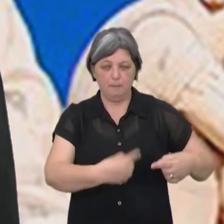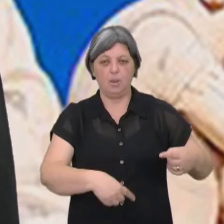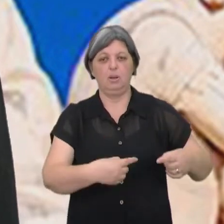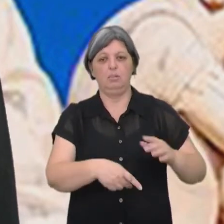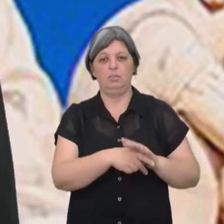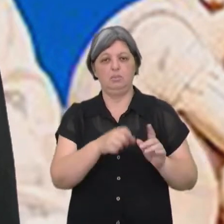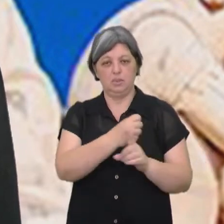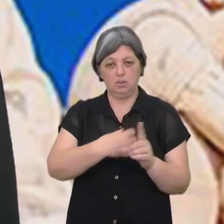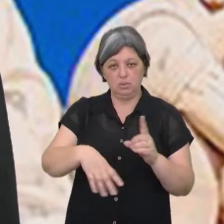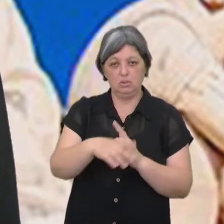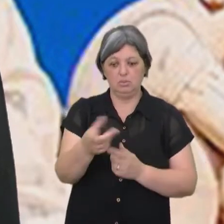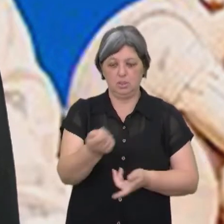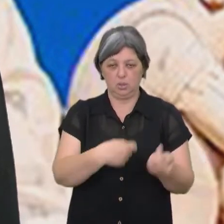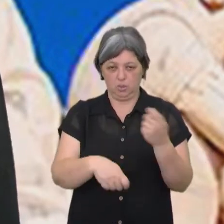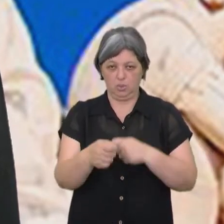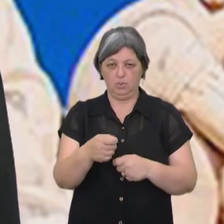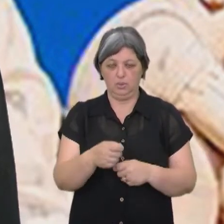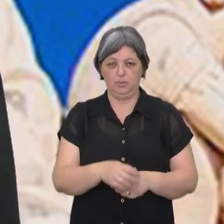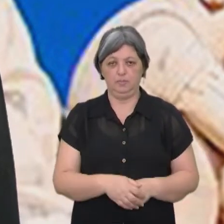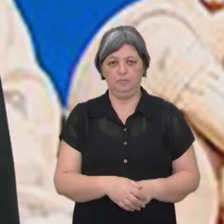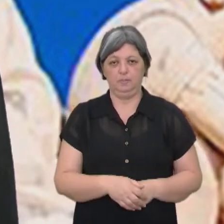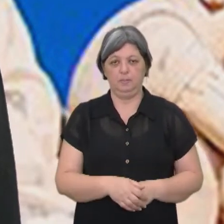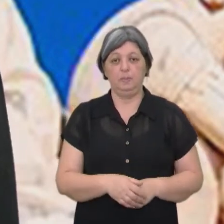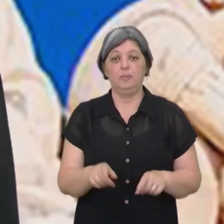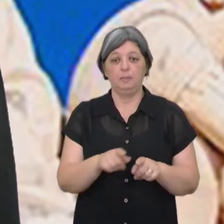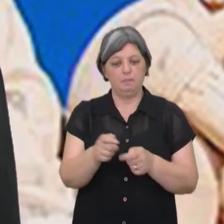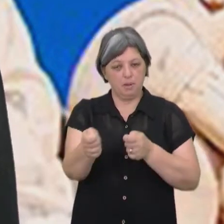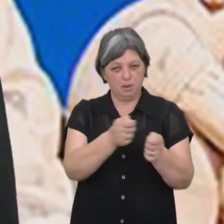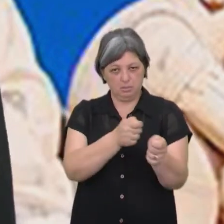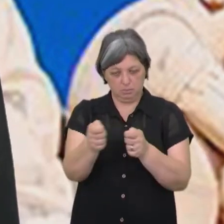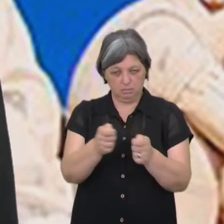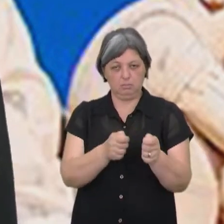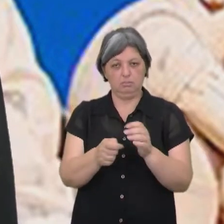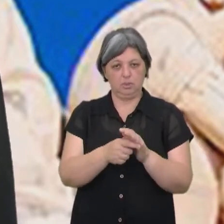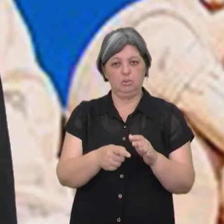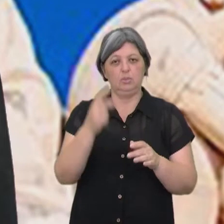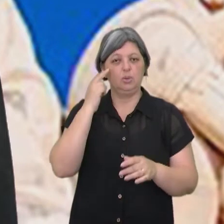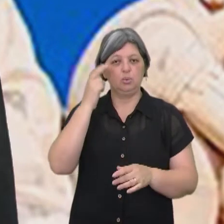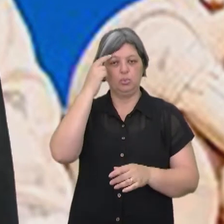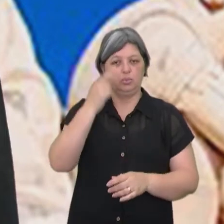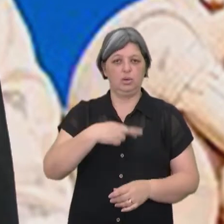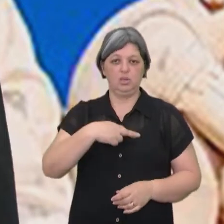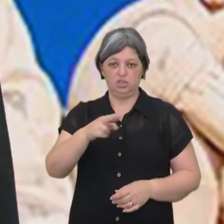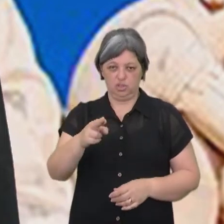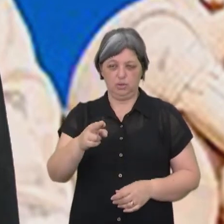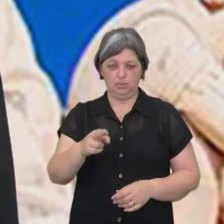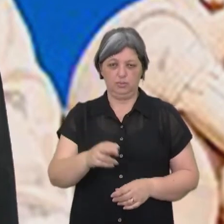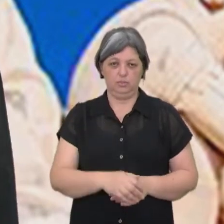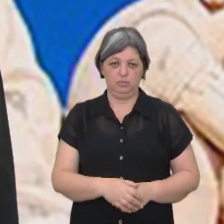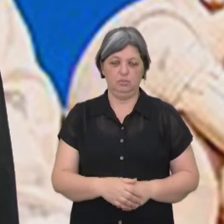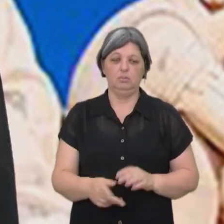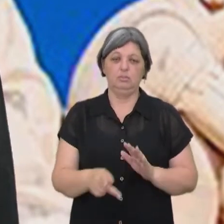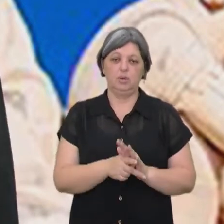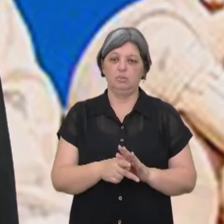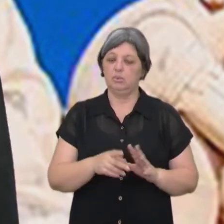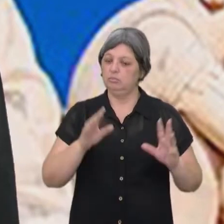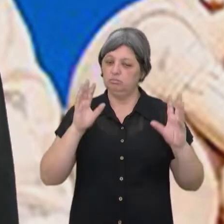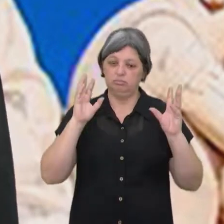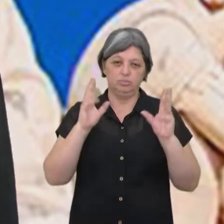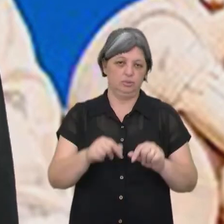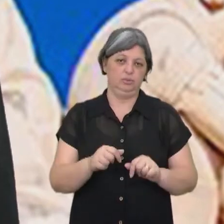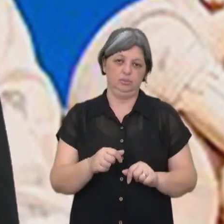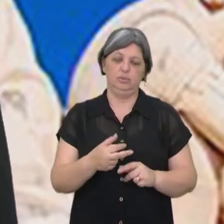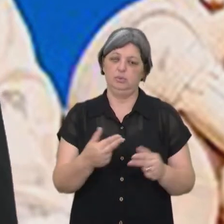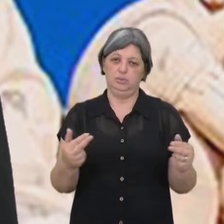social, um domínio econômico, um domínio cultural, religioso, ou seja, um domínio